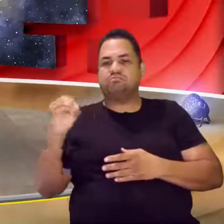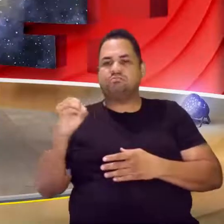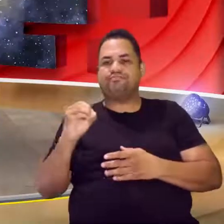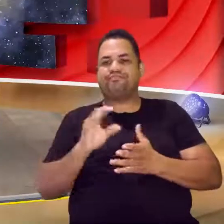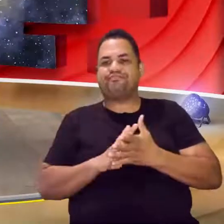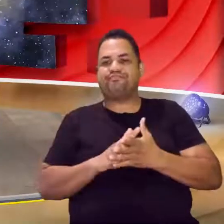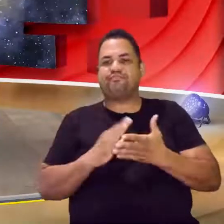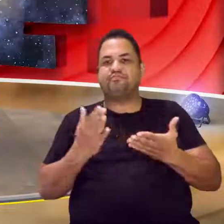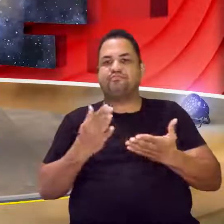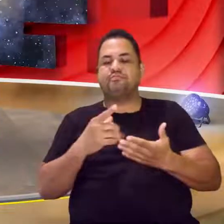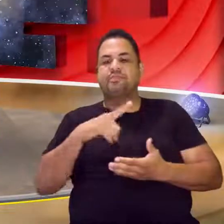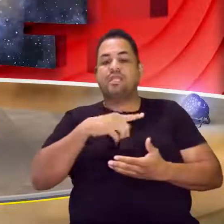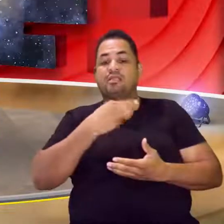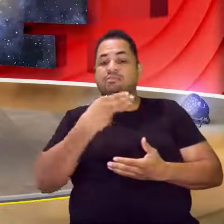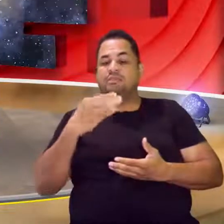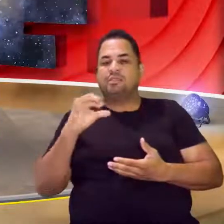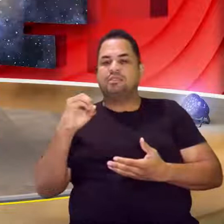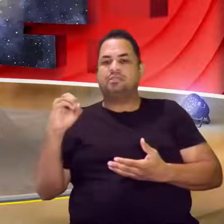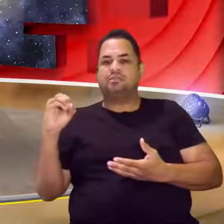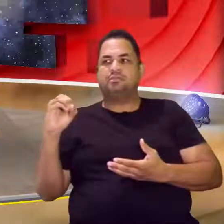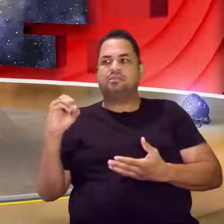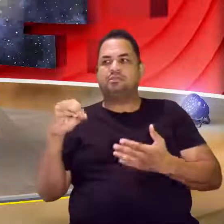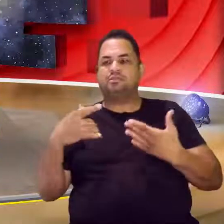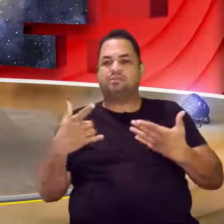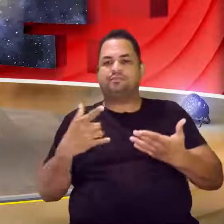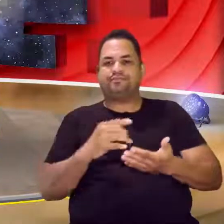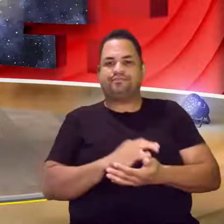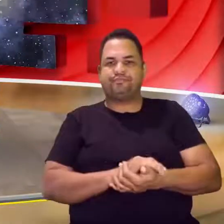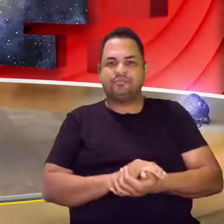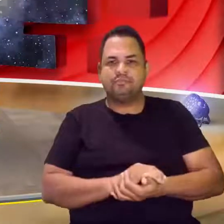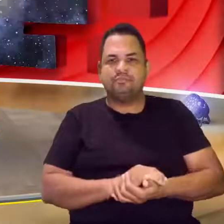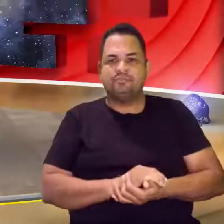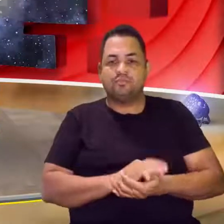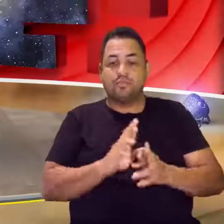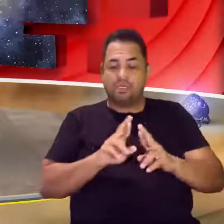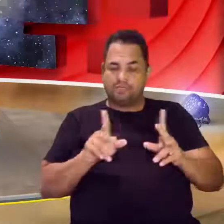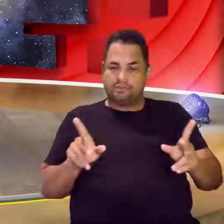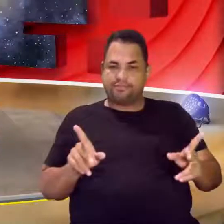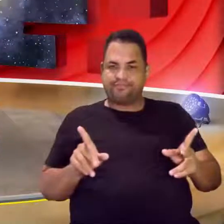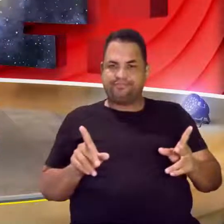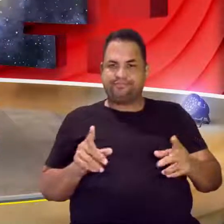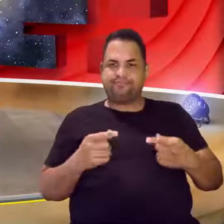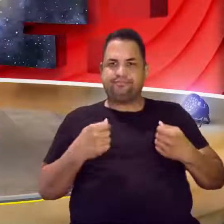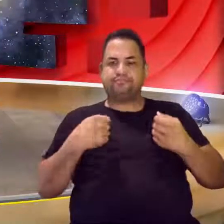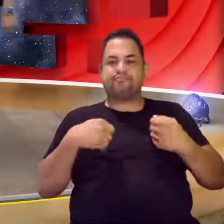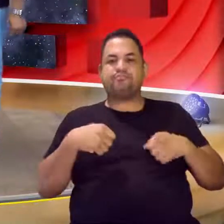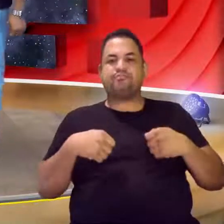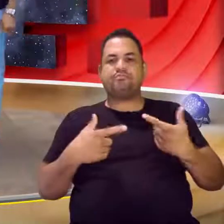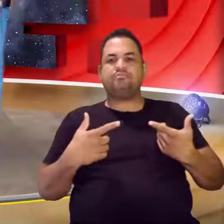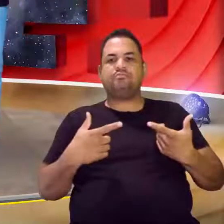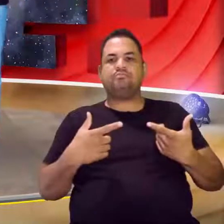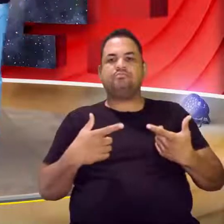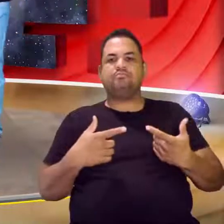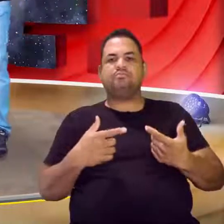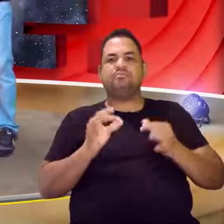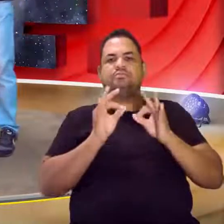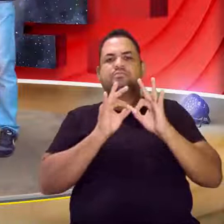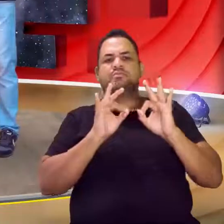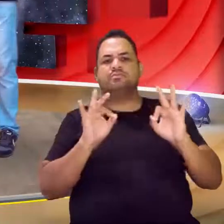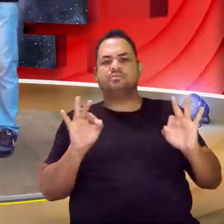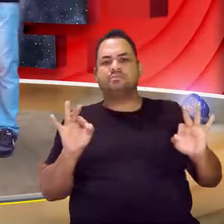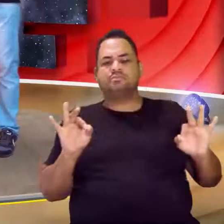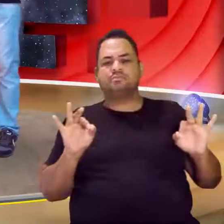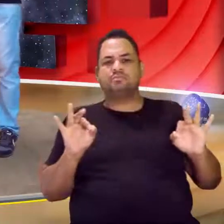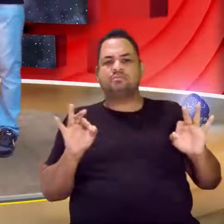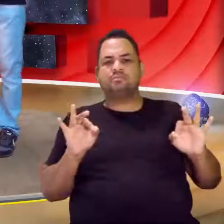que você tem de receita menos o que tem de despesas. Isso é normal. Só que ele quis falar. E bem simples, né?